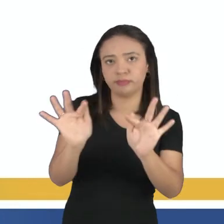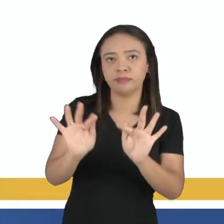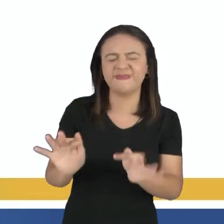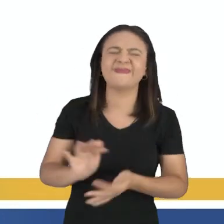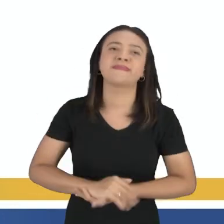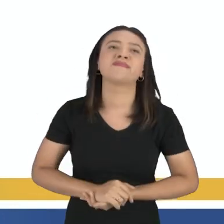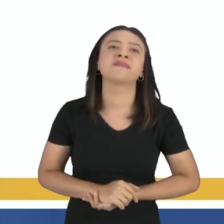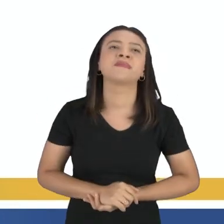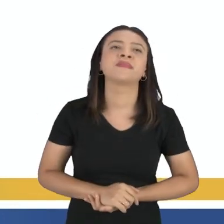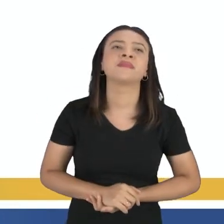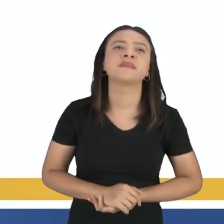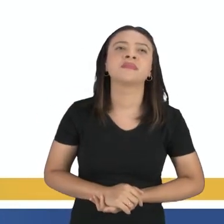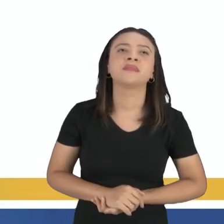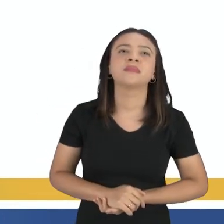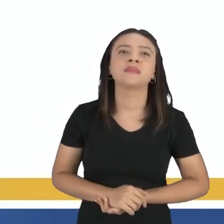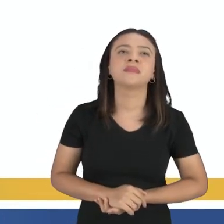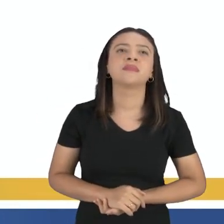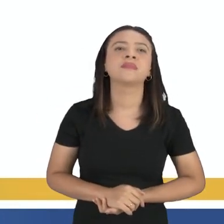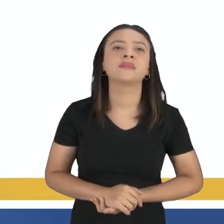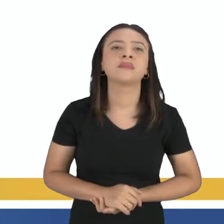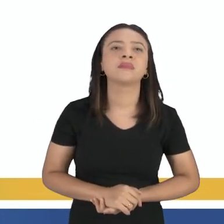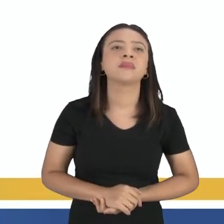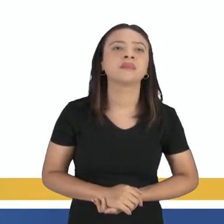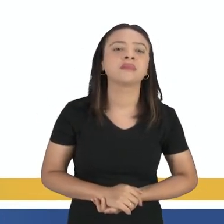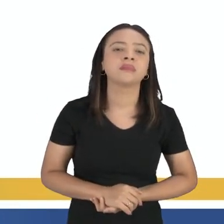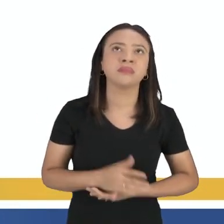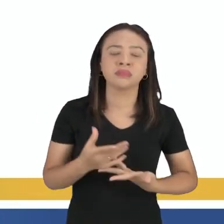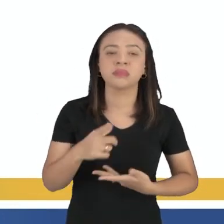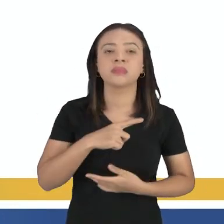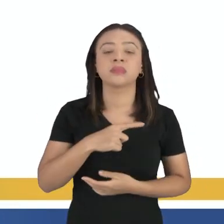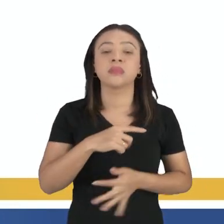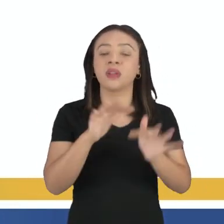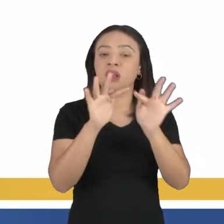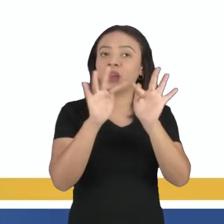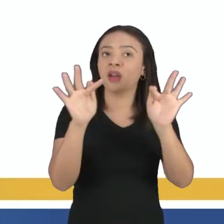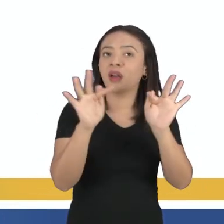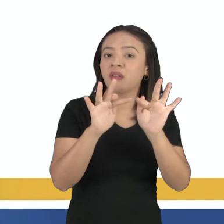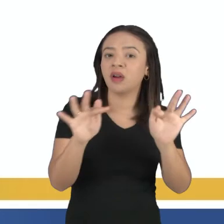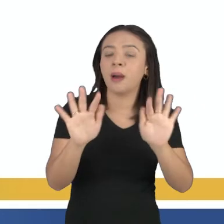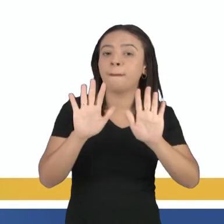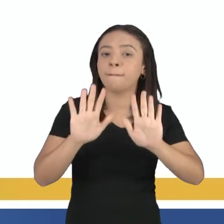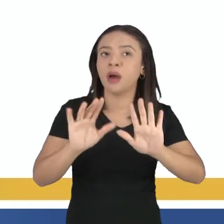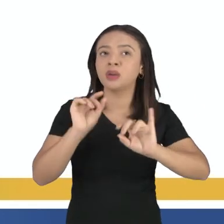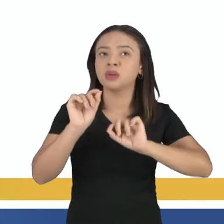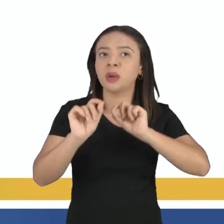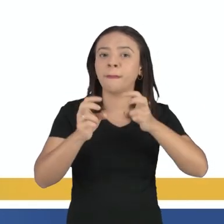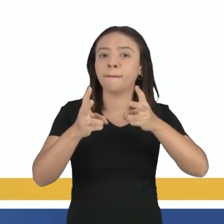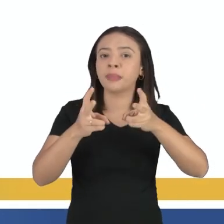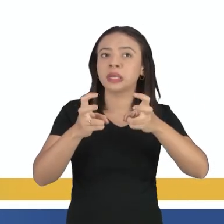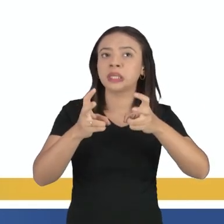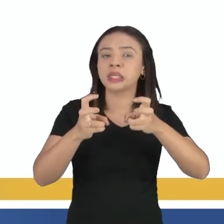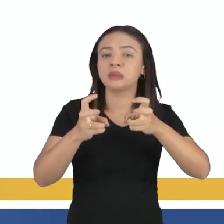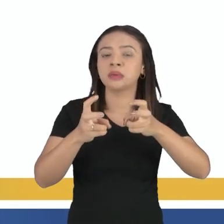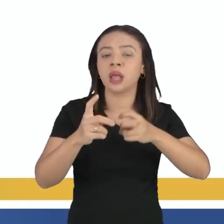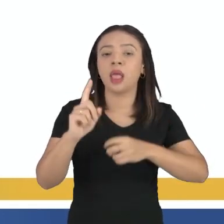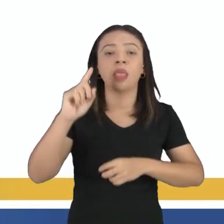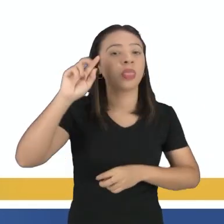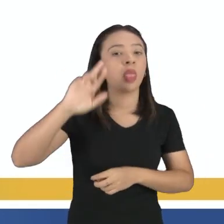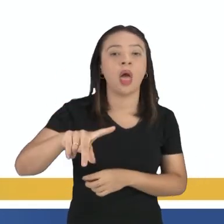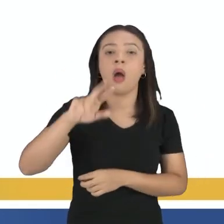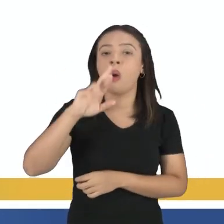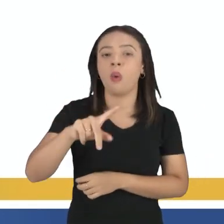dessas aí, tá? Nós temos aqui orações coordenadas, só que elas não são consideradas o